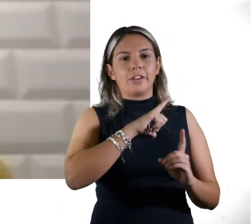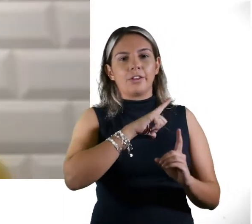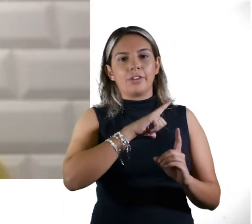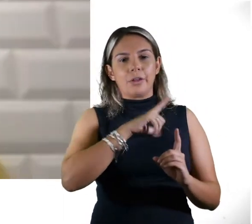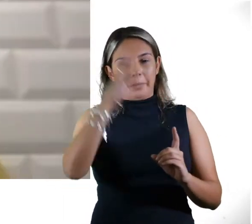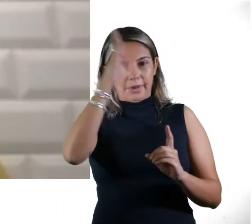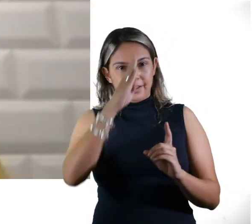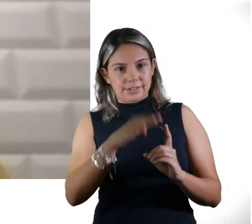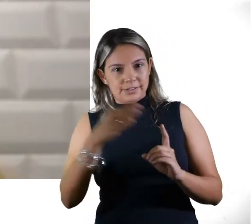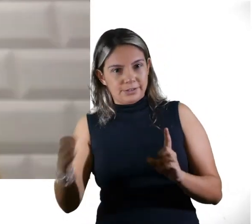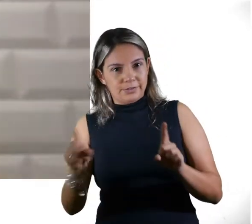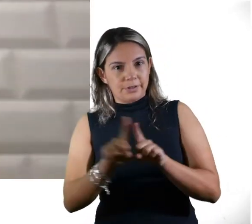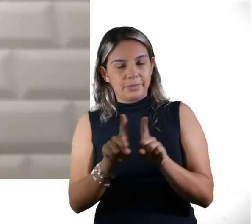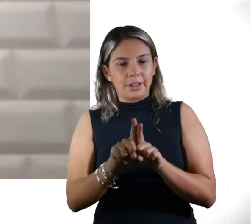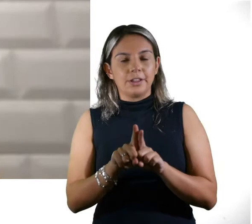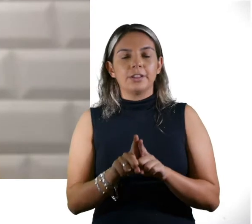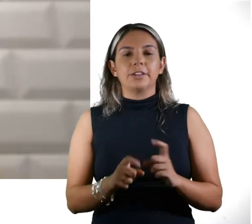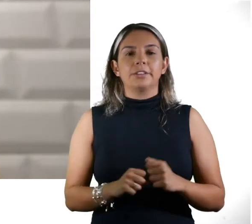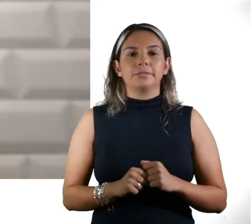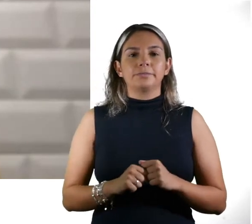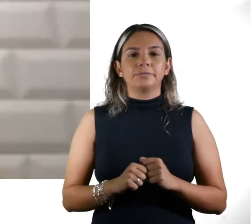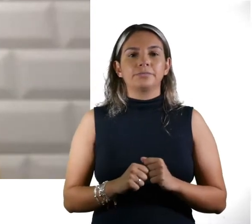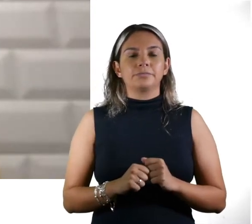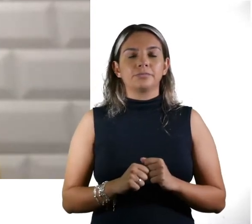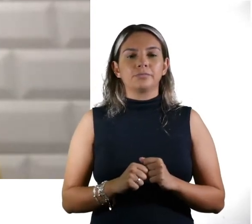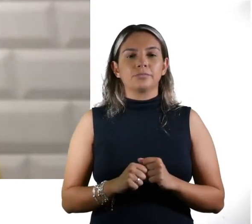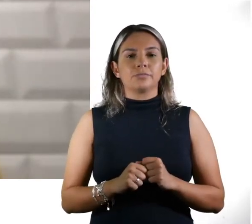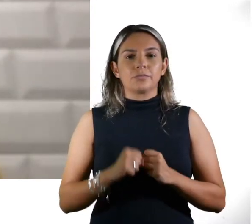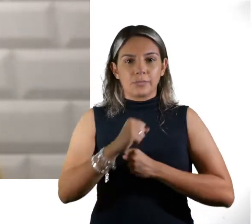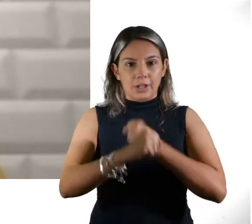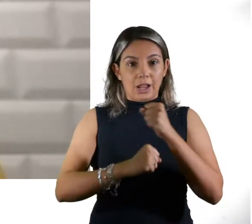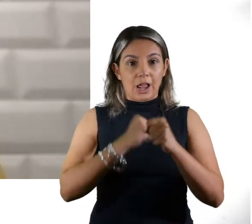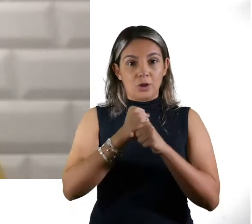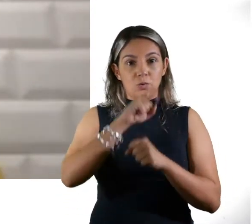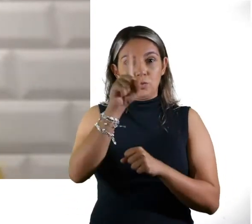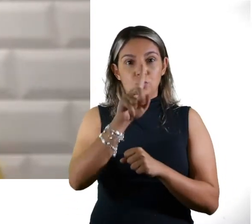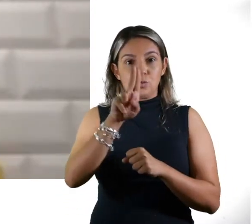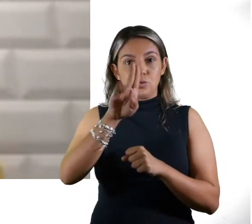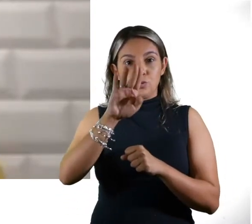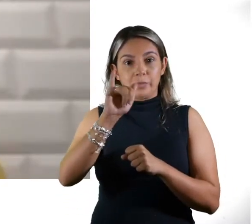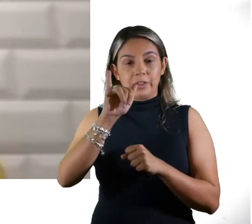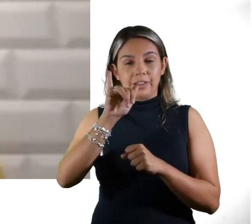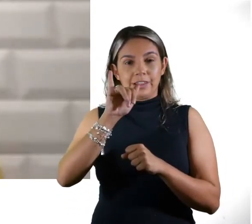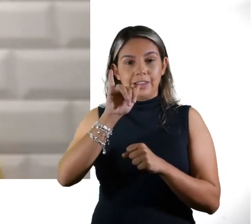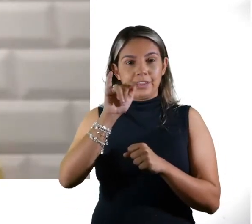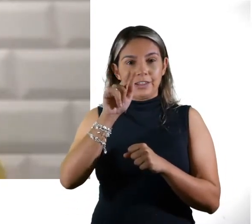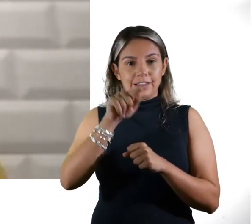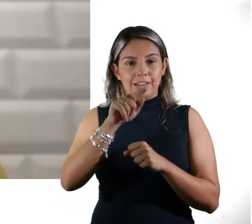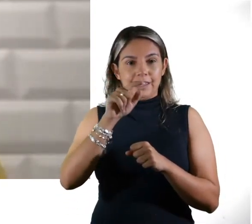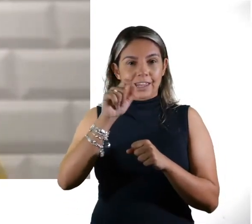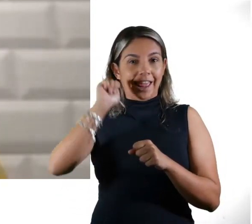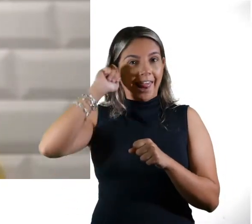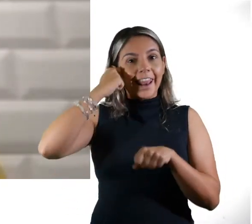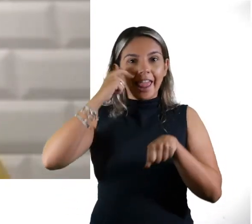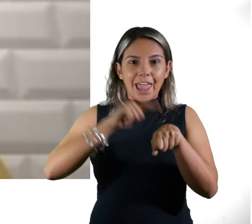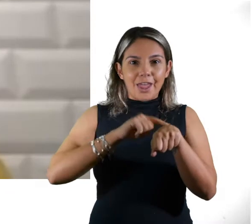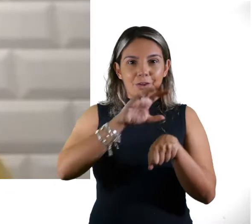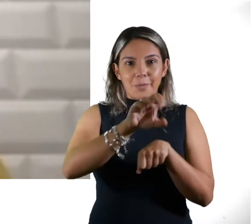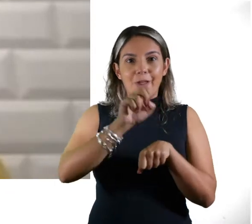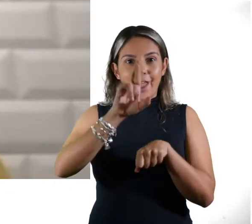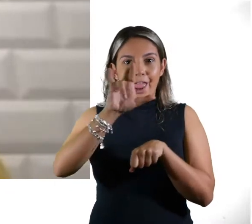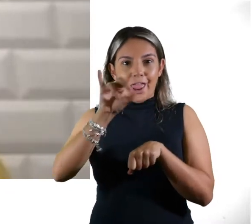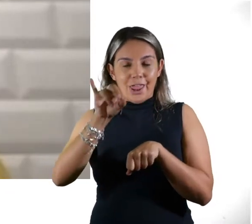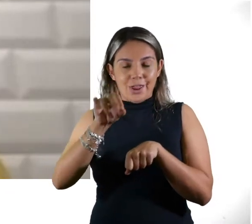sobretudo no Brasil, por exemplo, o ano em que Zumbi tomou o Rio. Tenho um livro de viagens que